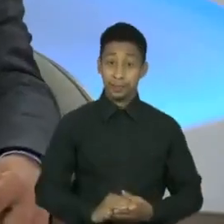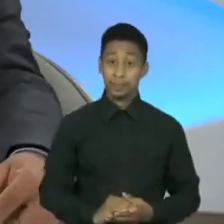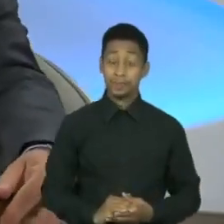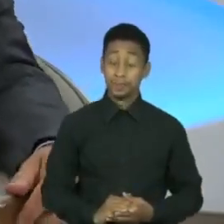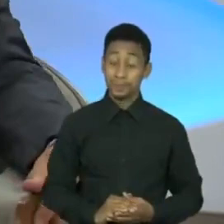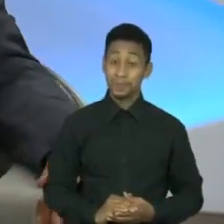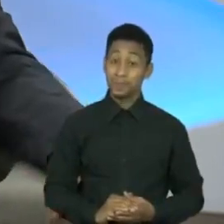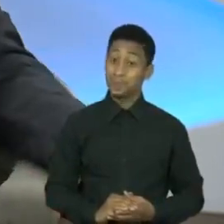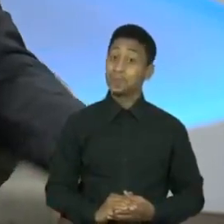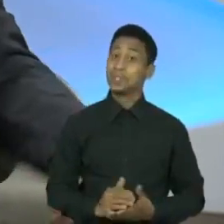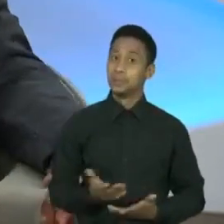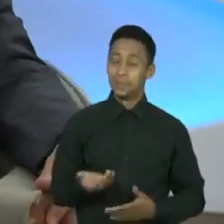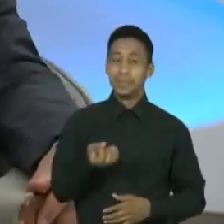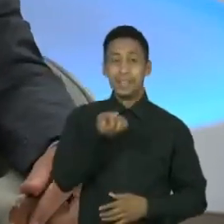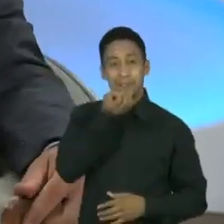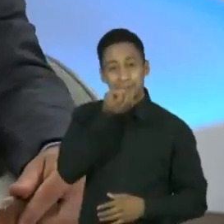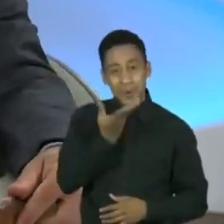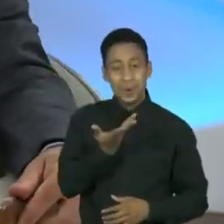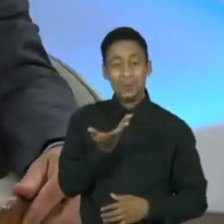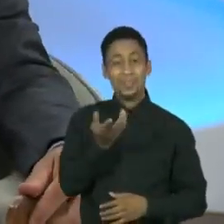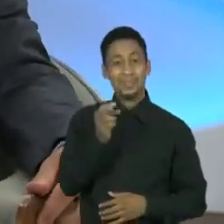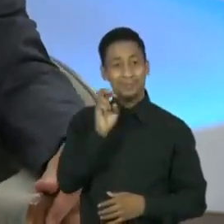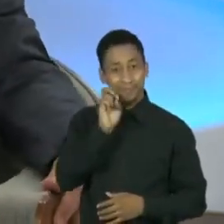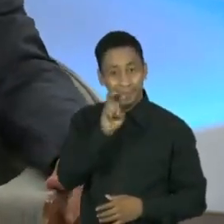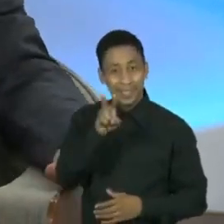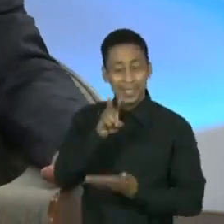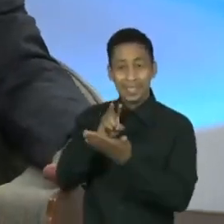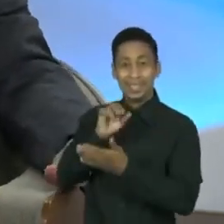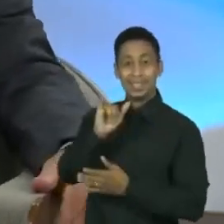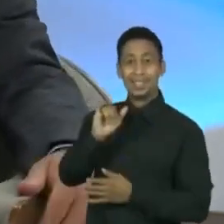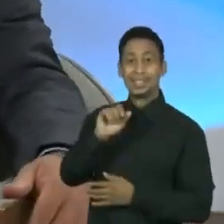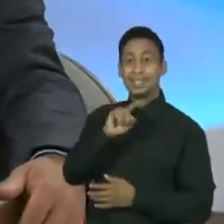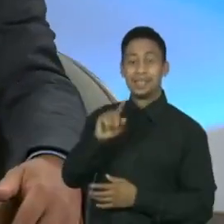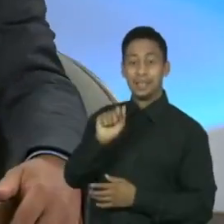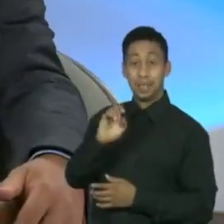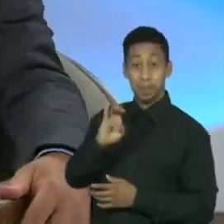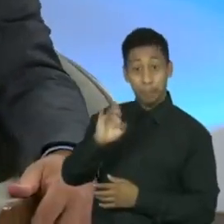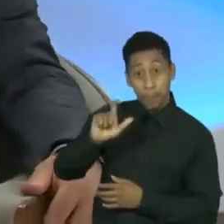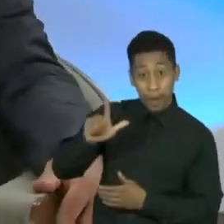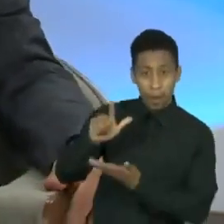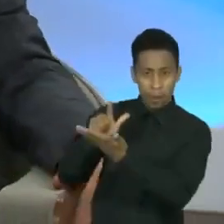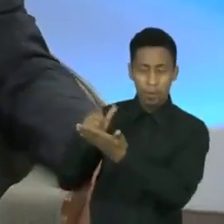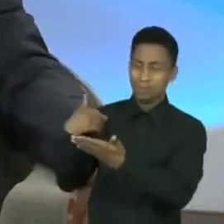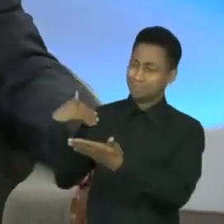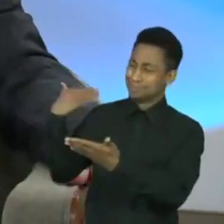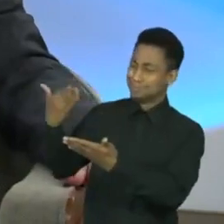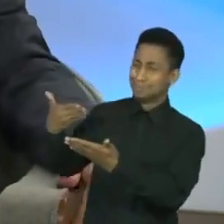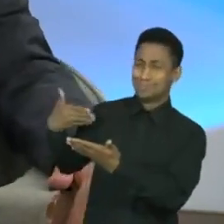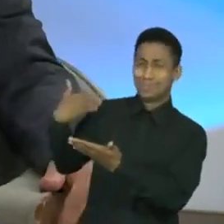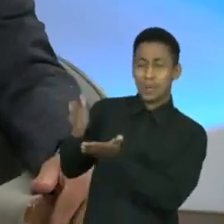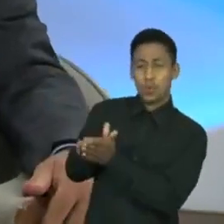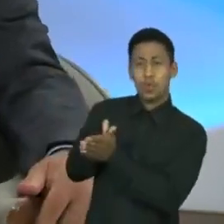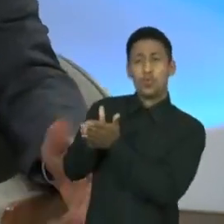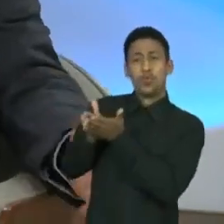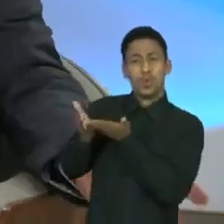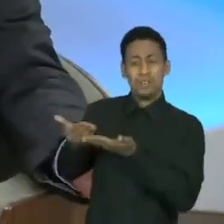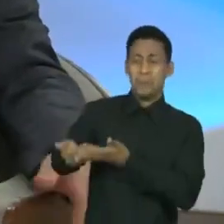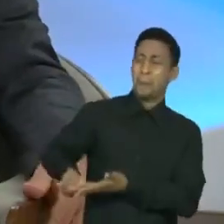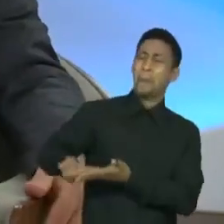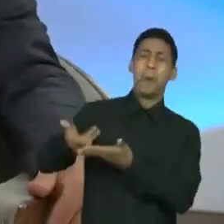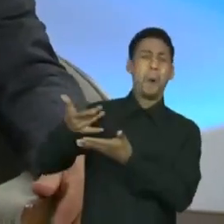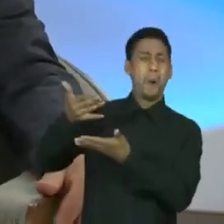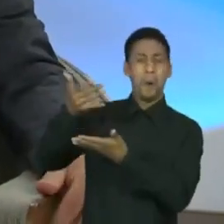Que bom escutar a Isabel, né? A Isabel Lucas, que tem acompanhado a trajetória desse livro desde o começo, né? Uma